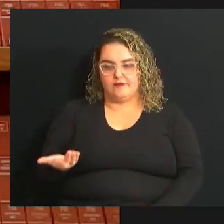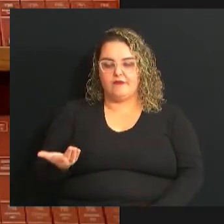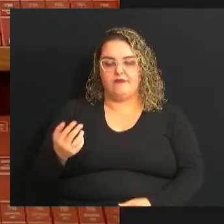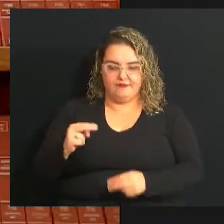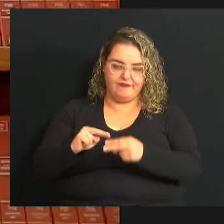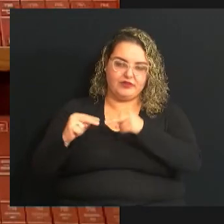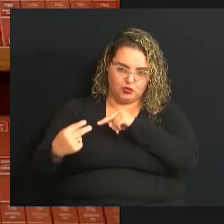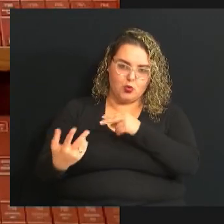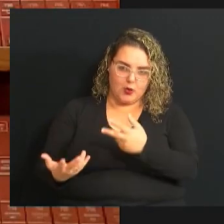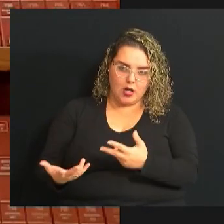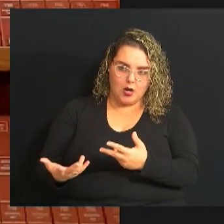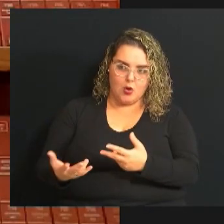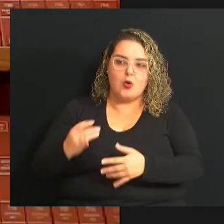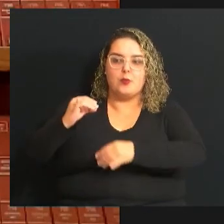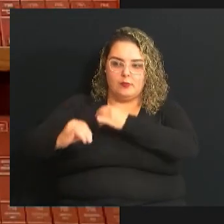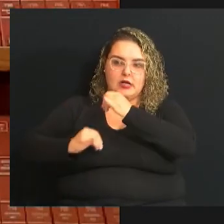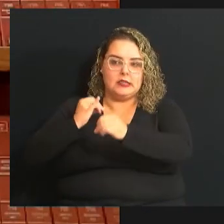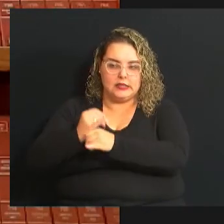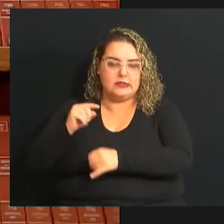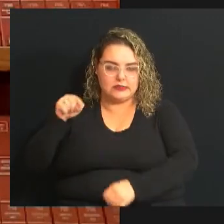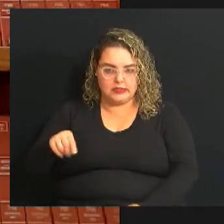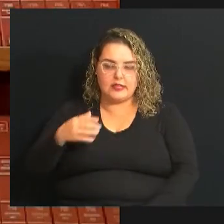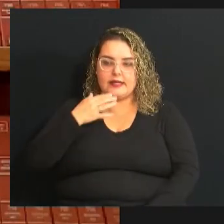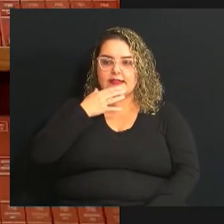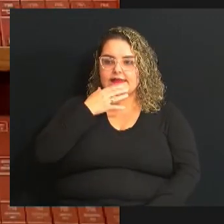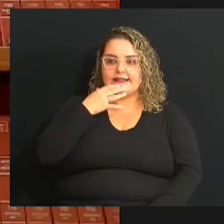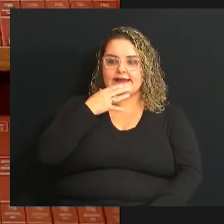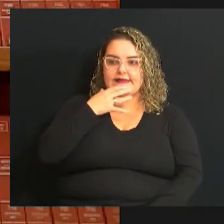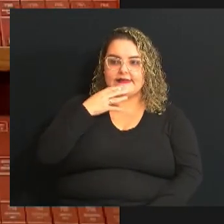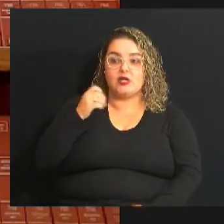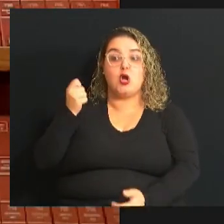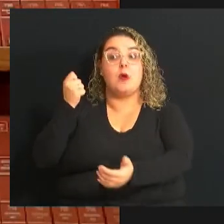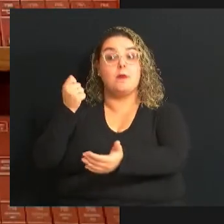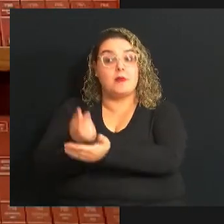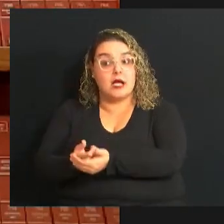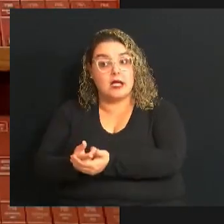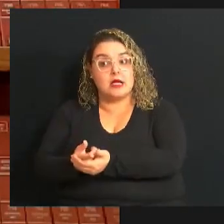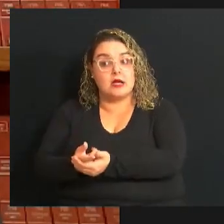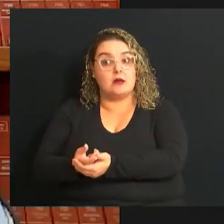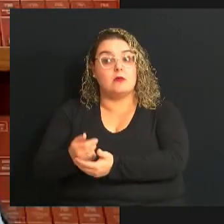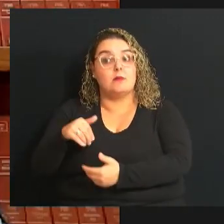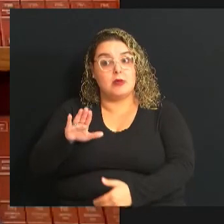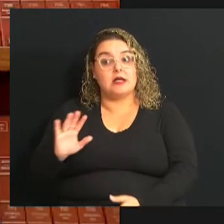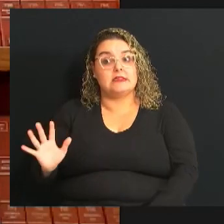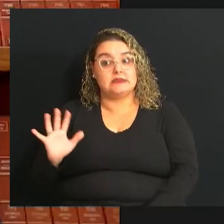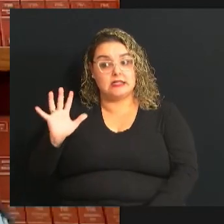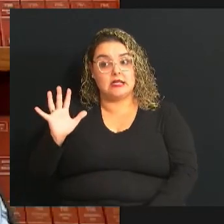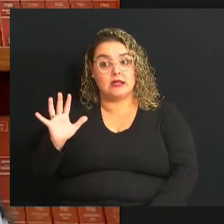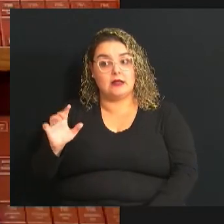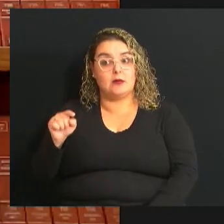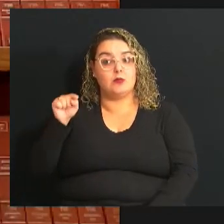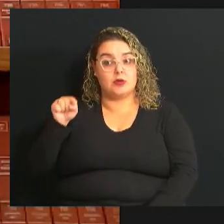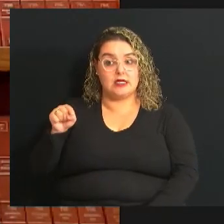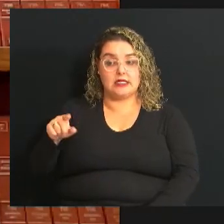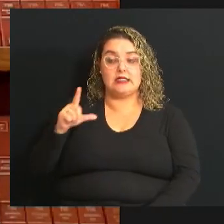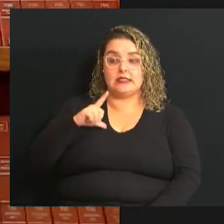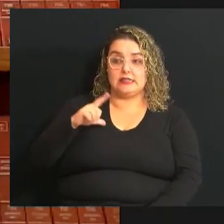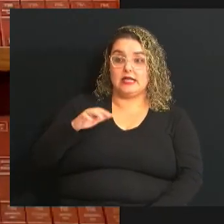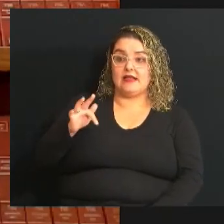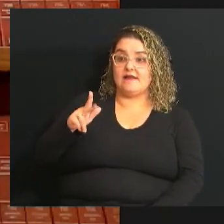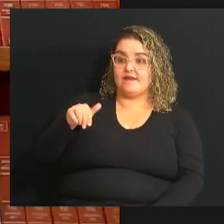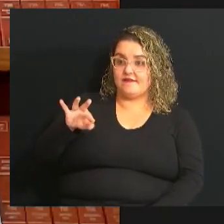de casa. E olha só, desde o início da pandemia, em março de 2020, essa já é a 3ª vez que a